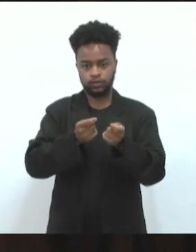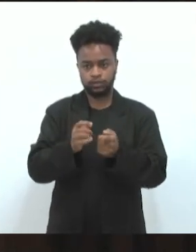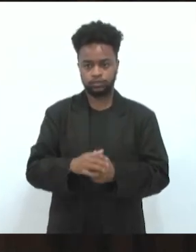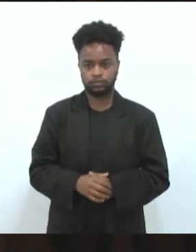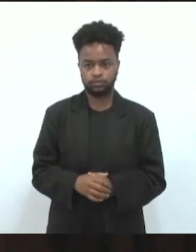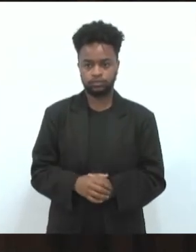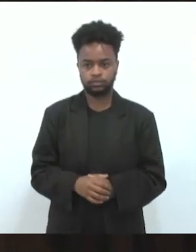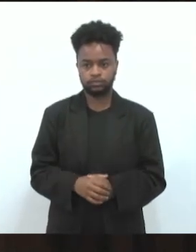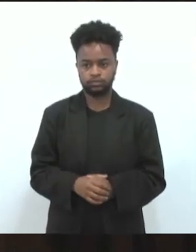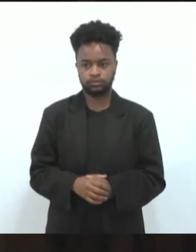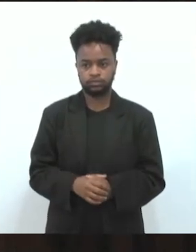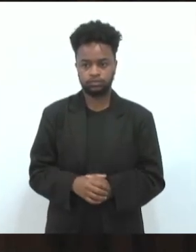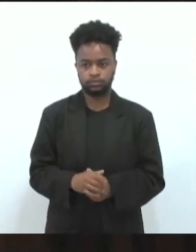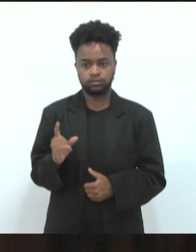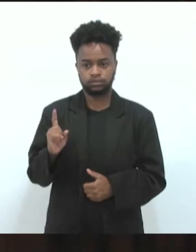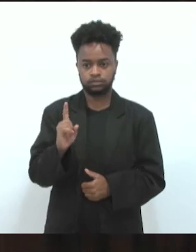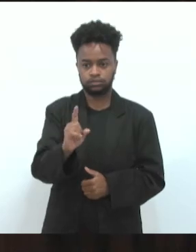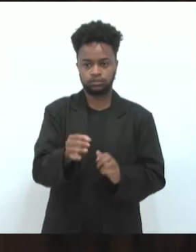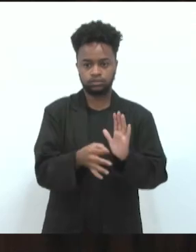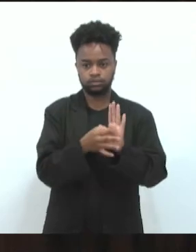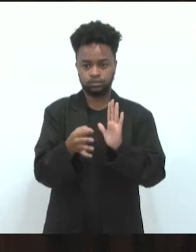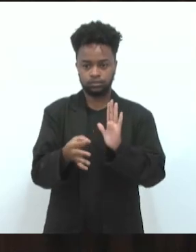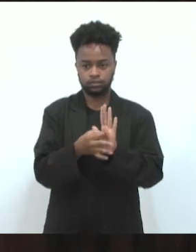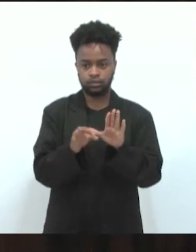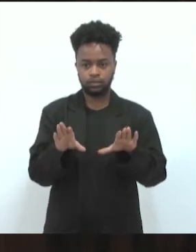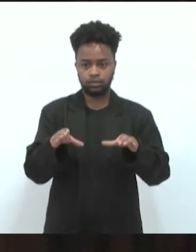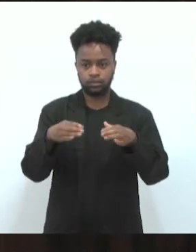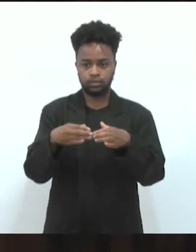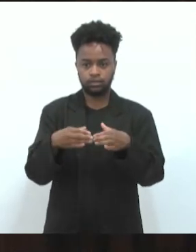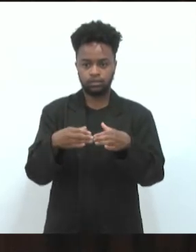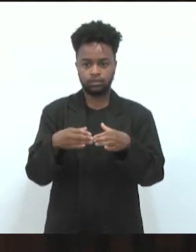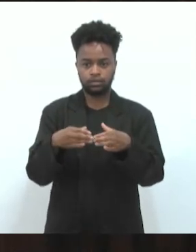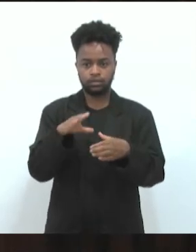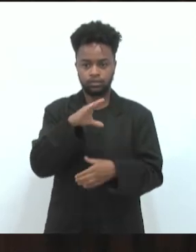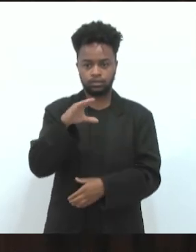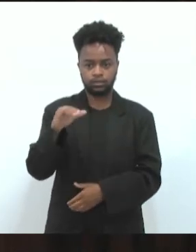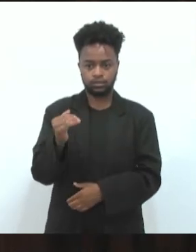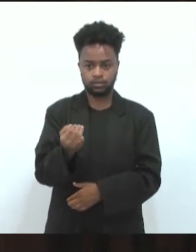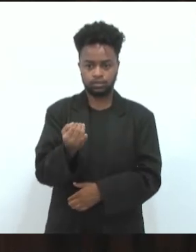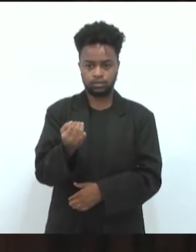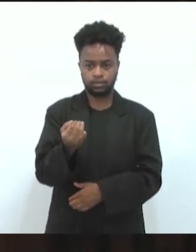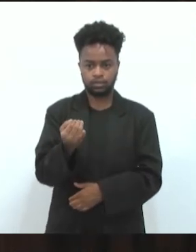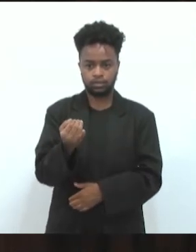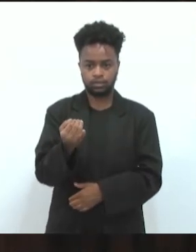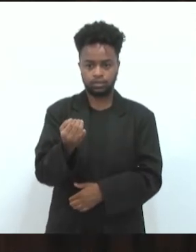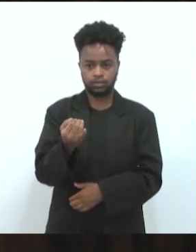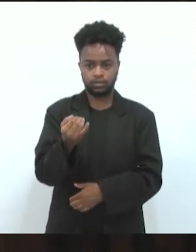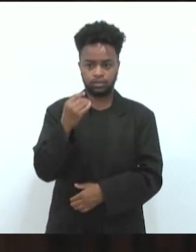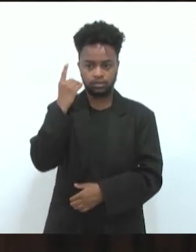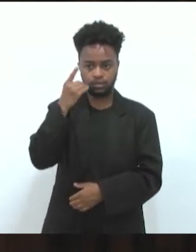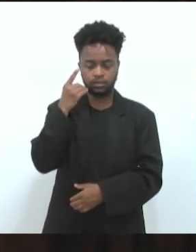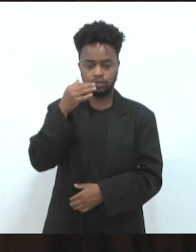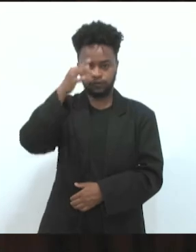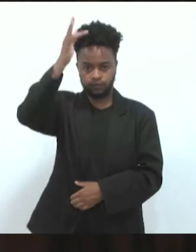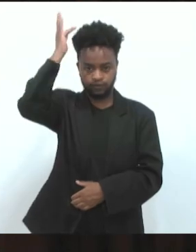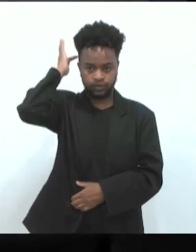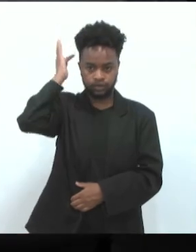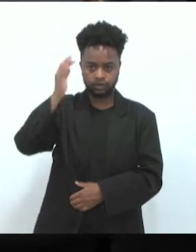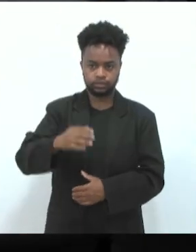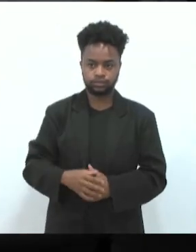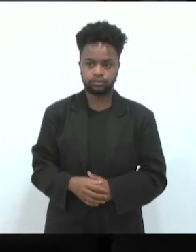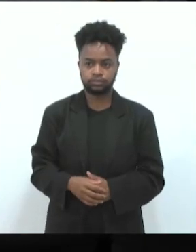Controle. Para emitir parecer da Comissão de Constituição e Justiça, deputado Fred Pacheco.